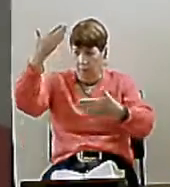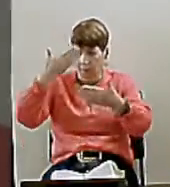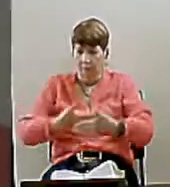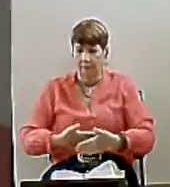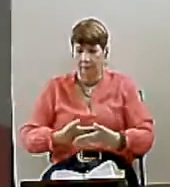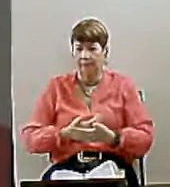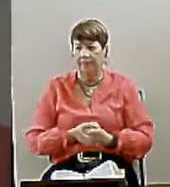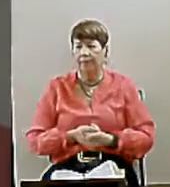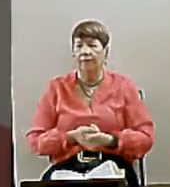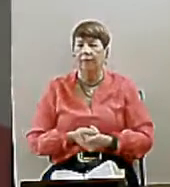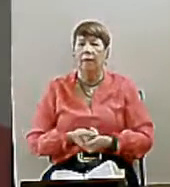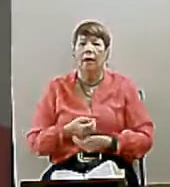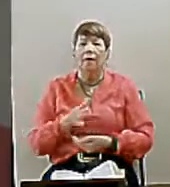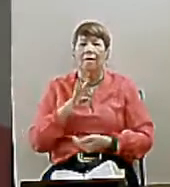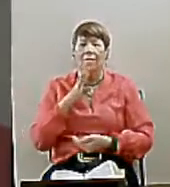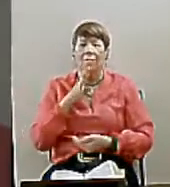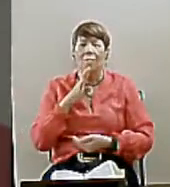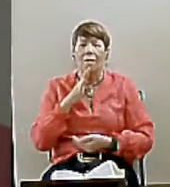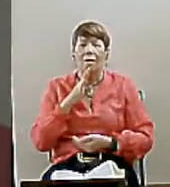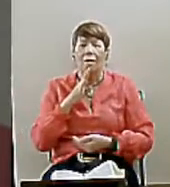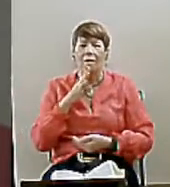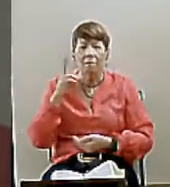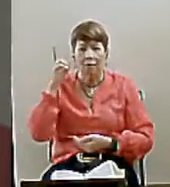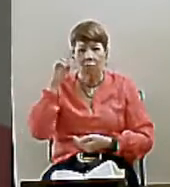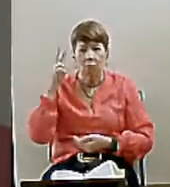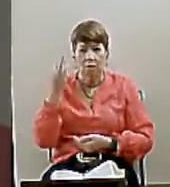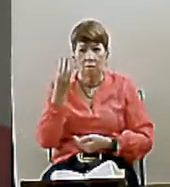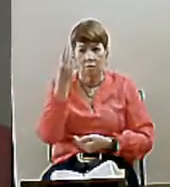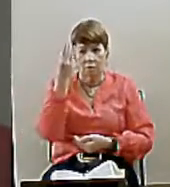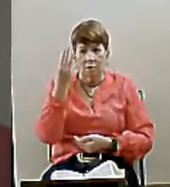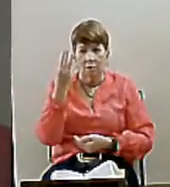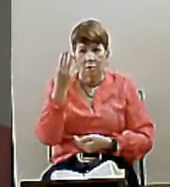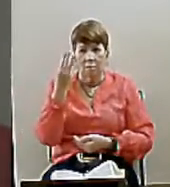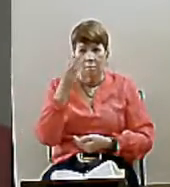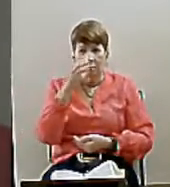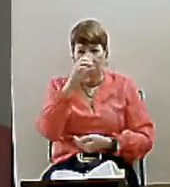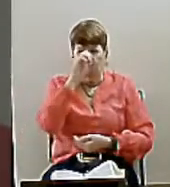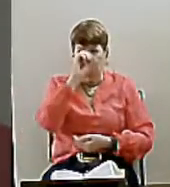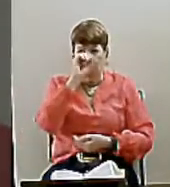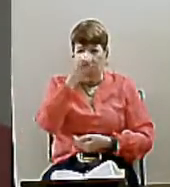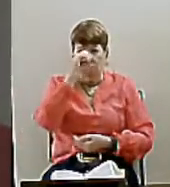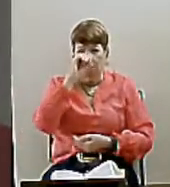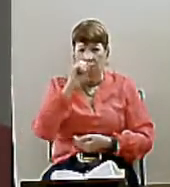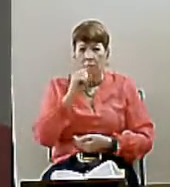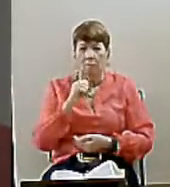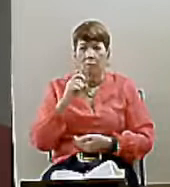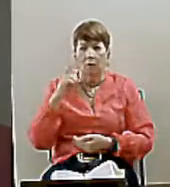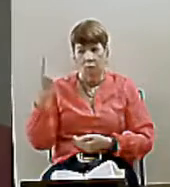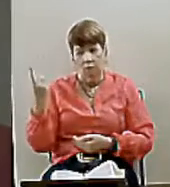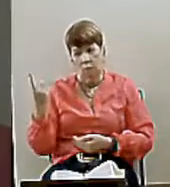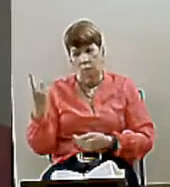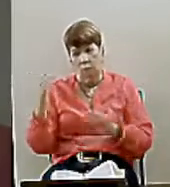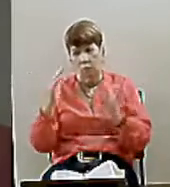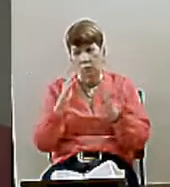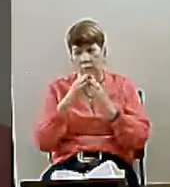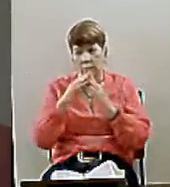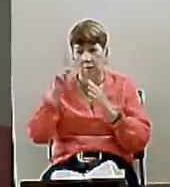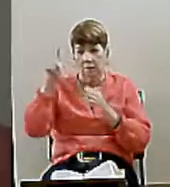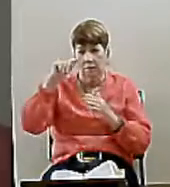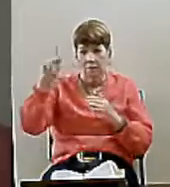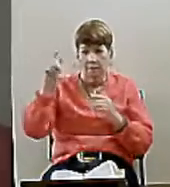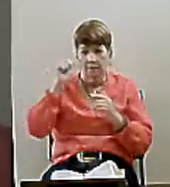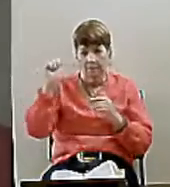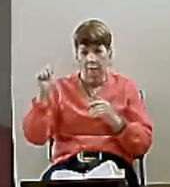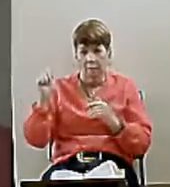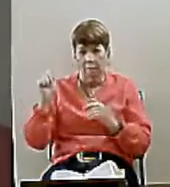quem conhece a história dos Três Porquinhos Vai se lembrar que um fez a casinha dele de palha o outro fez